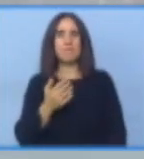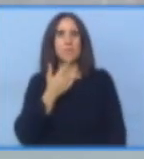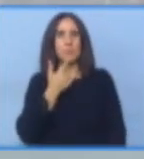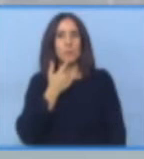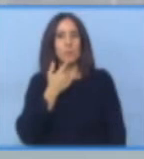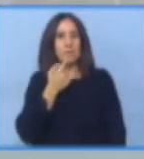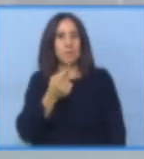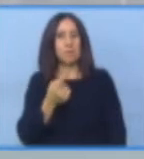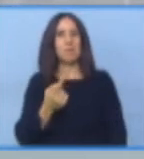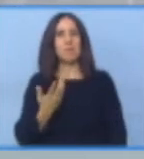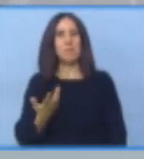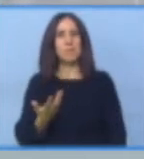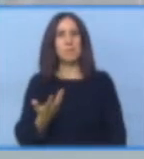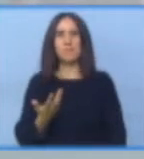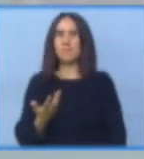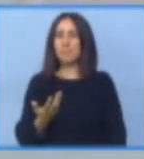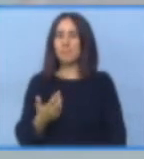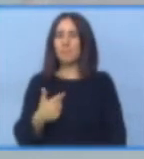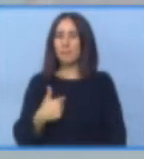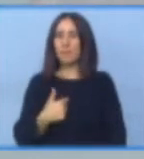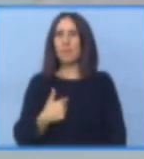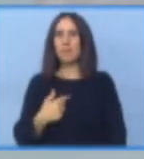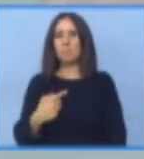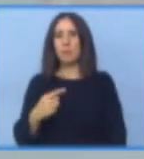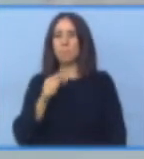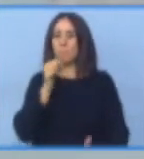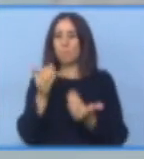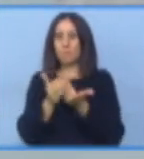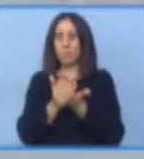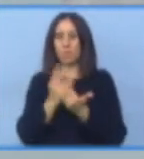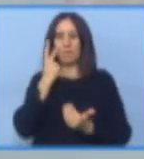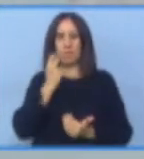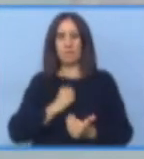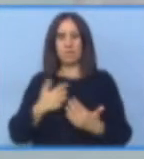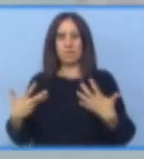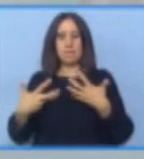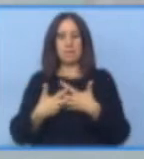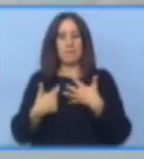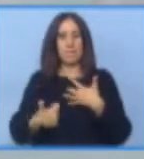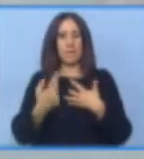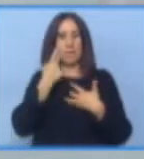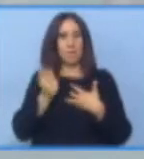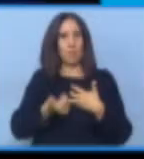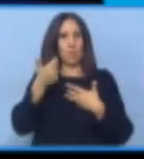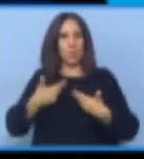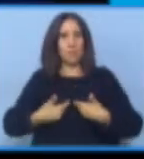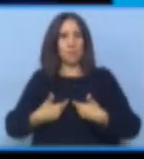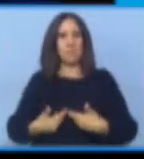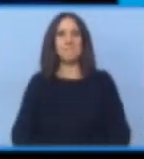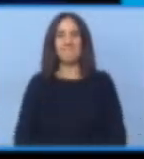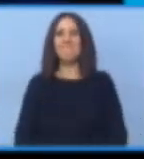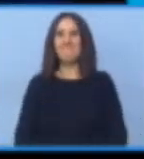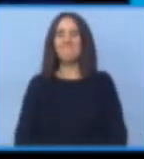considerar que integrarmos bem a ideia da morte na nossa vida ajuda-nos a viver melhor? Sem dúvida, absolutamente